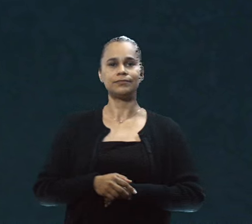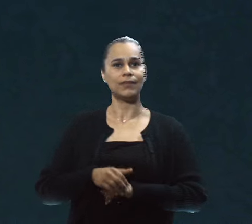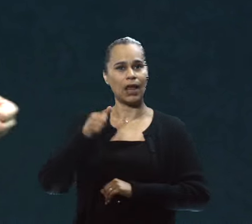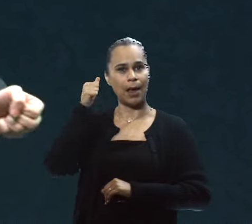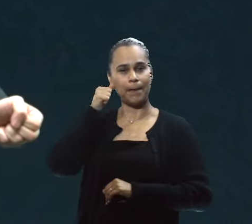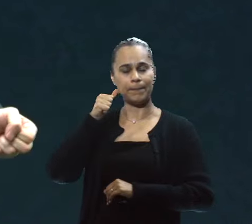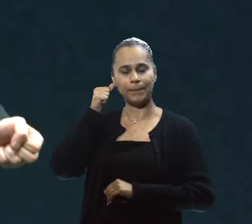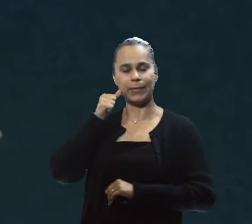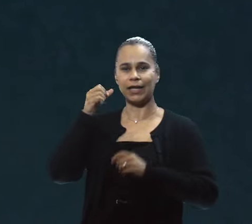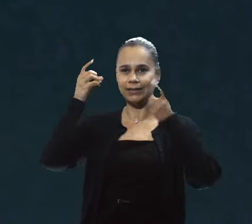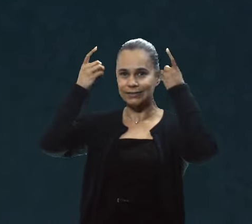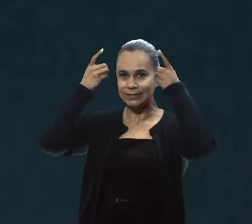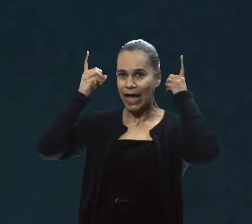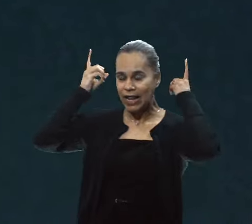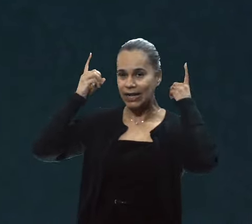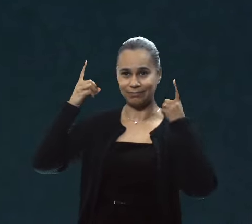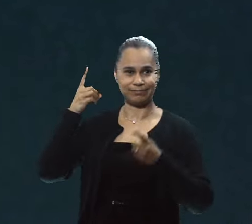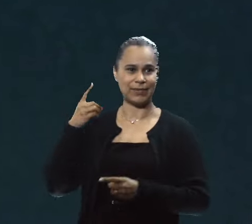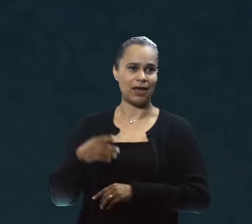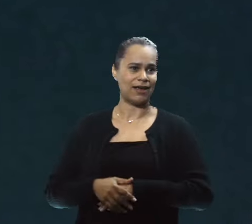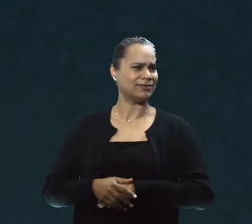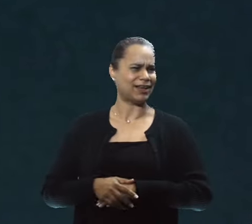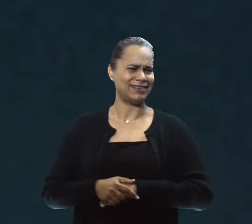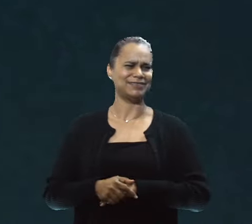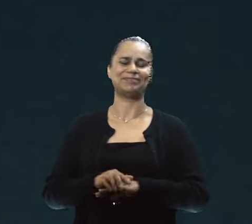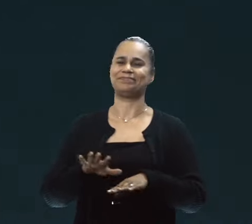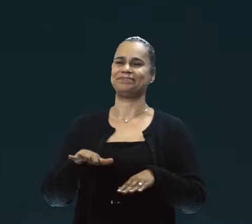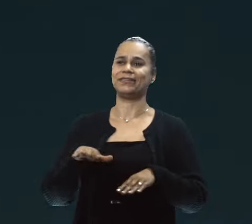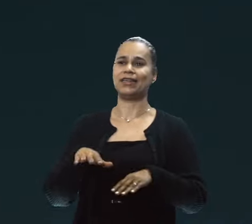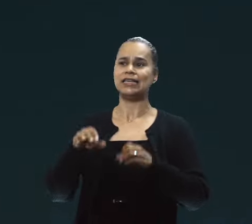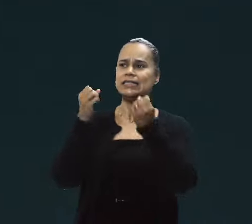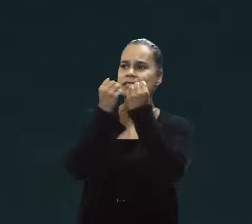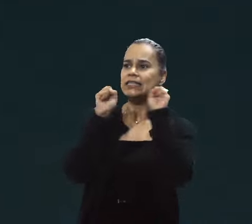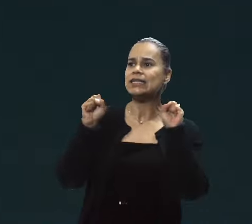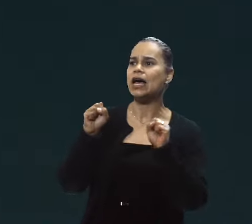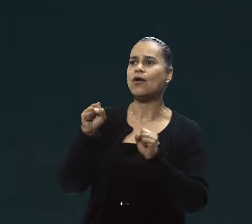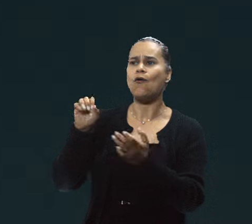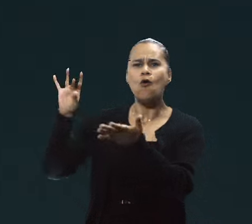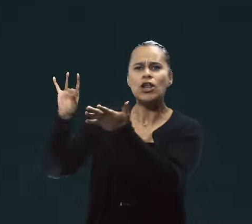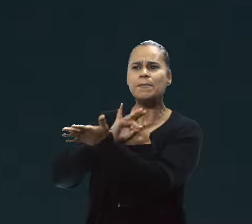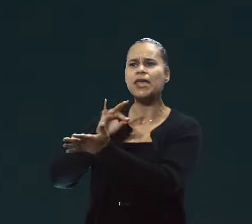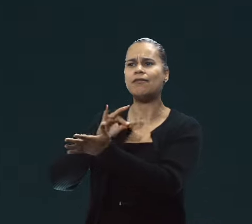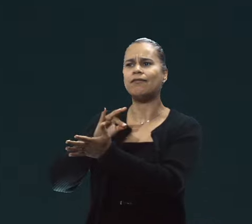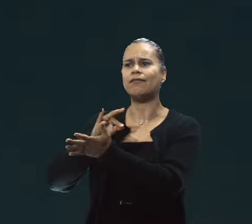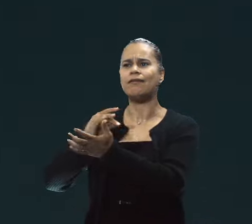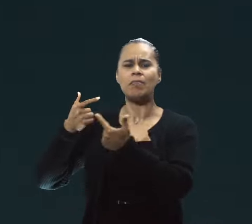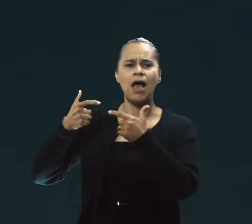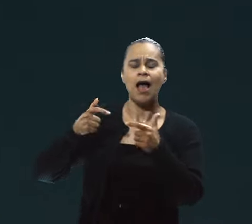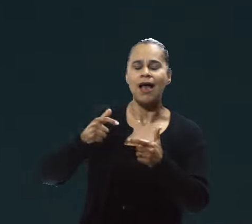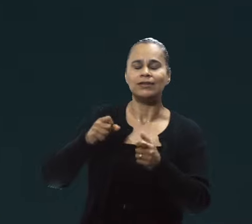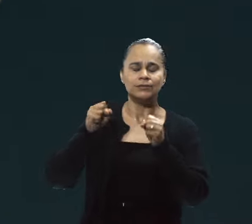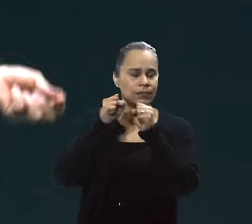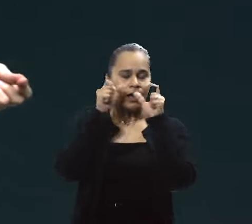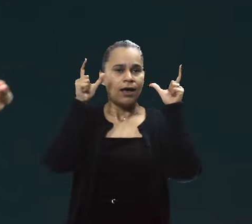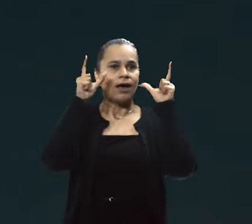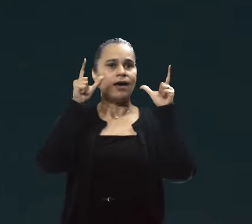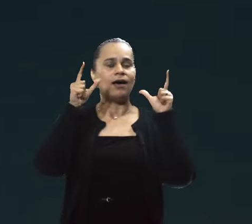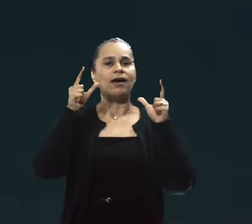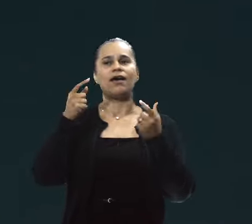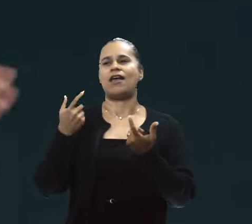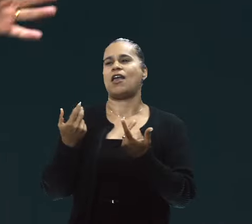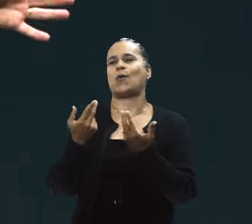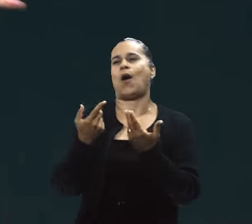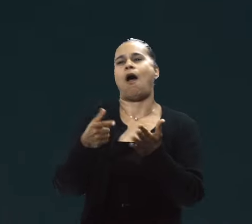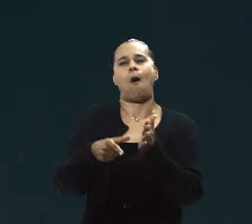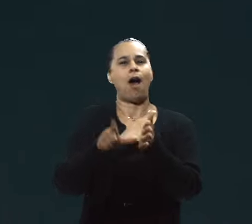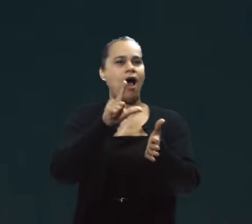Sansão, os filisteus estão atacando. Ele acordou do sono. e pensou: sairei como antes